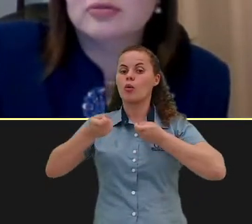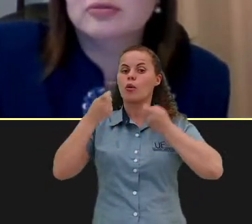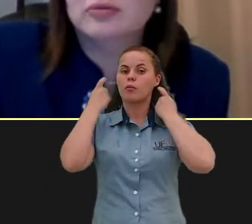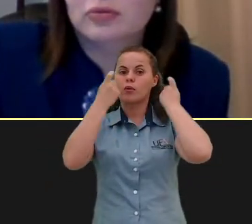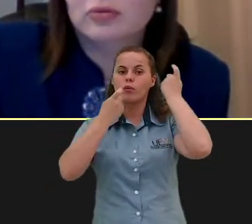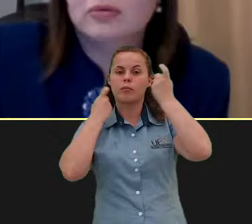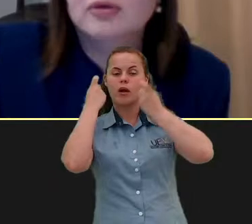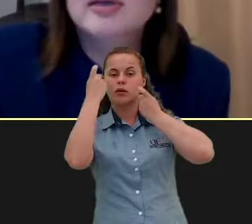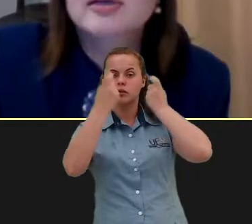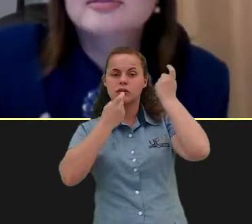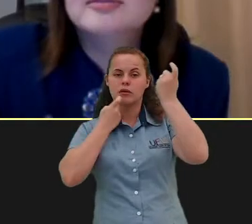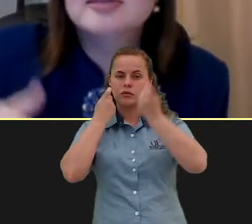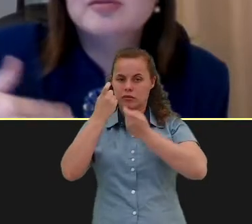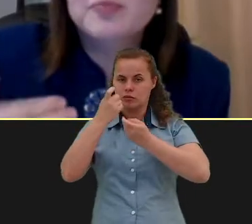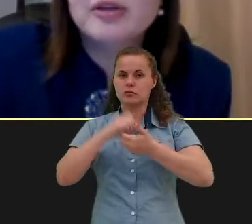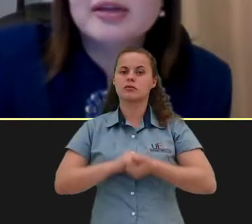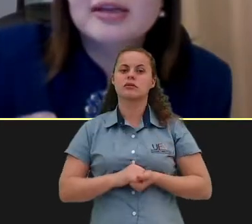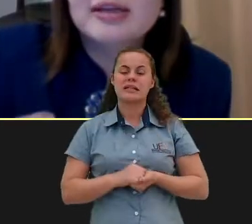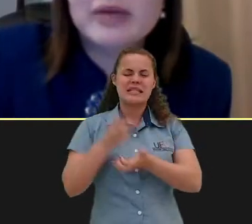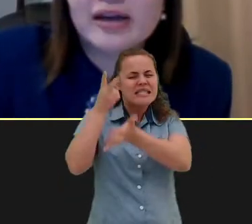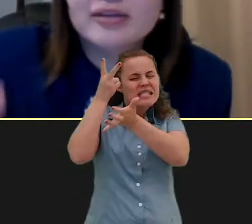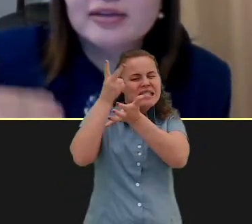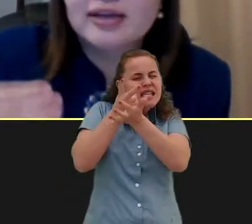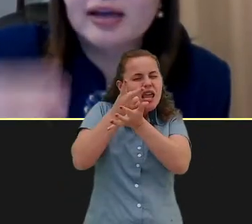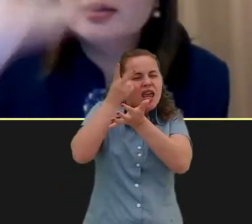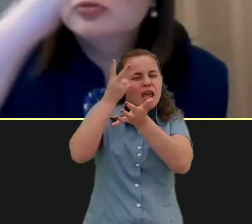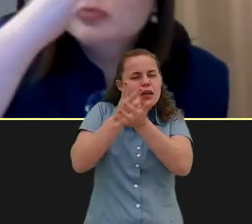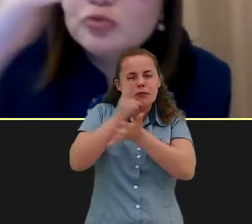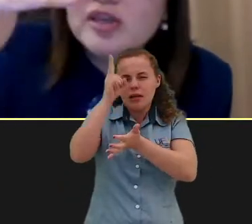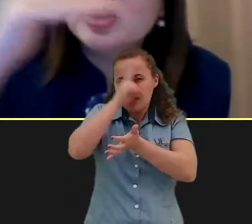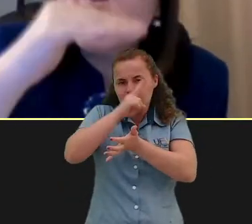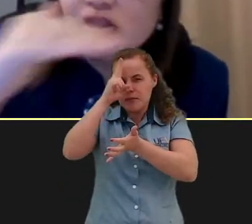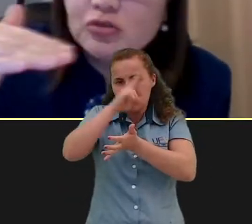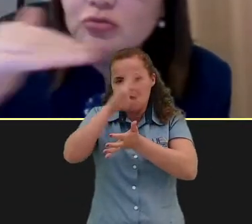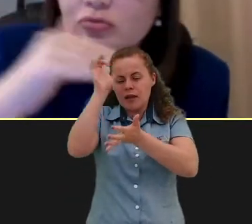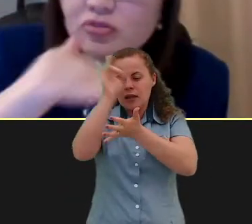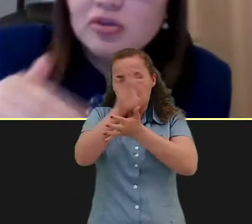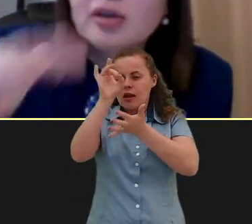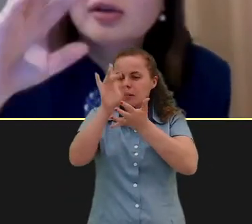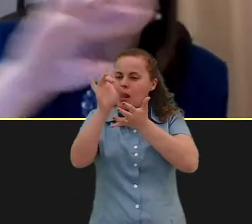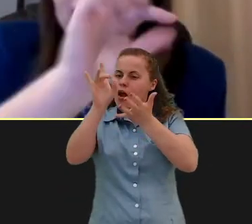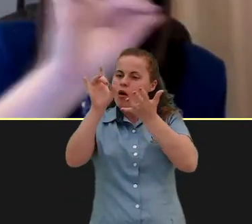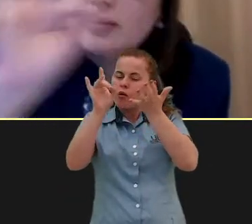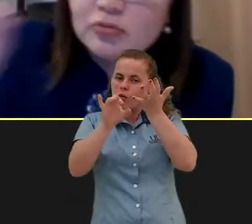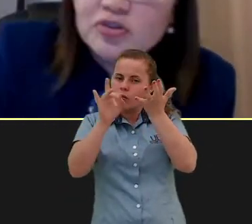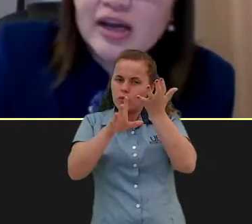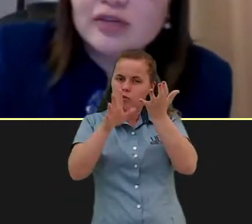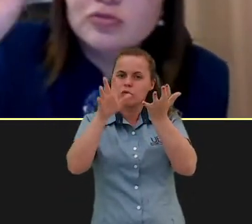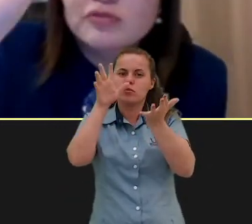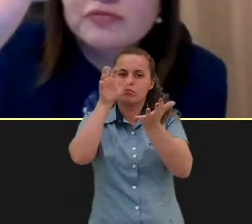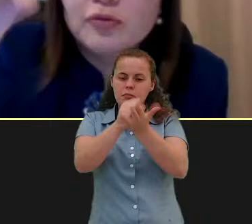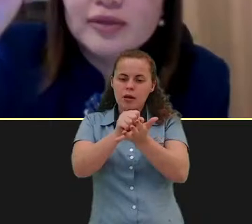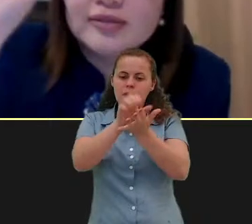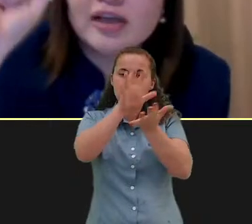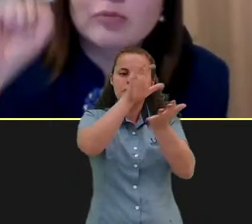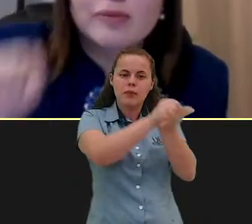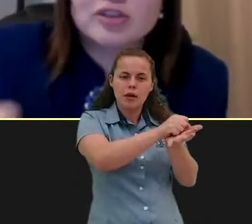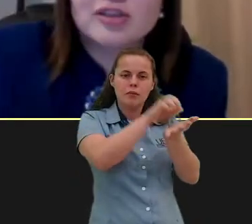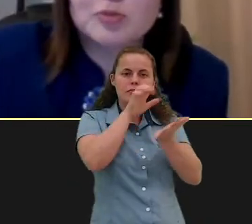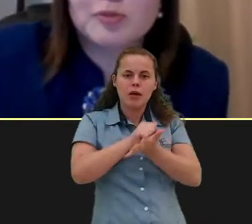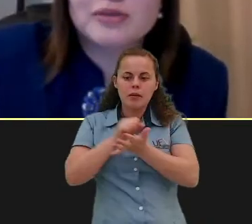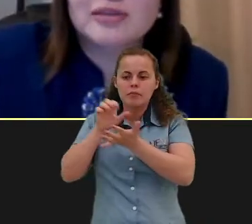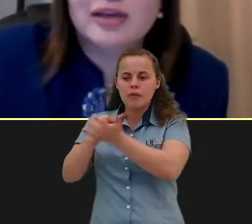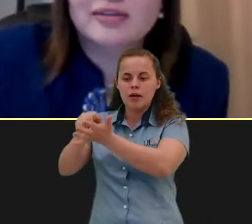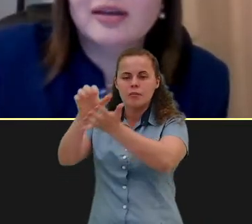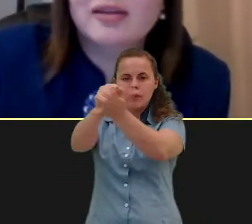você colocou, de sempre lembrar que cada um dos registros dos casos que vão entrar numa base de